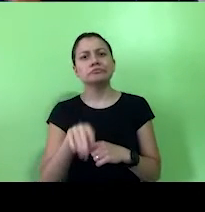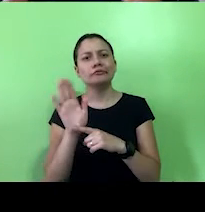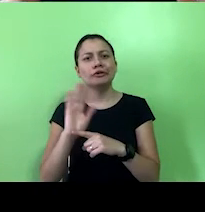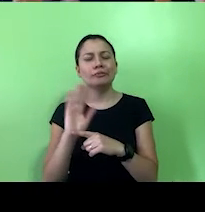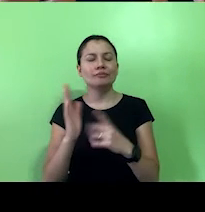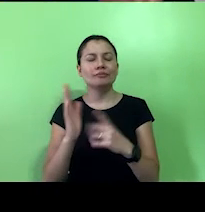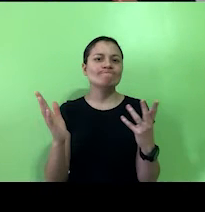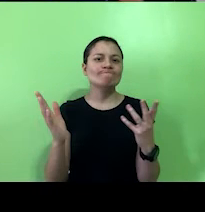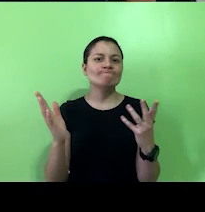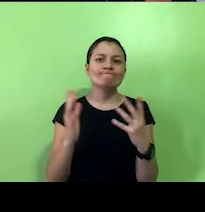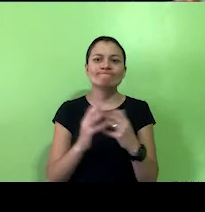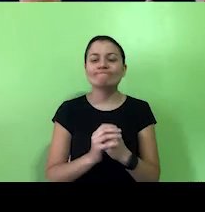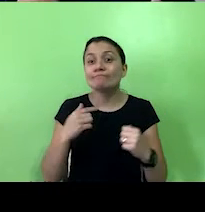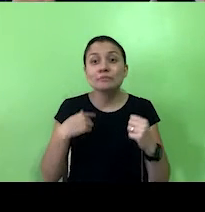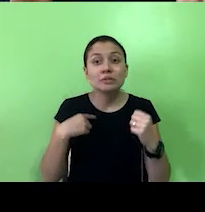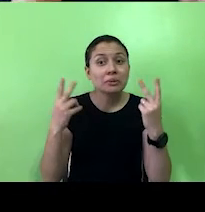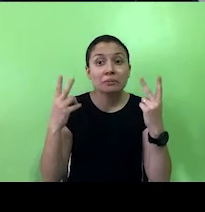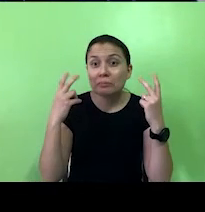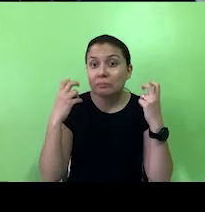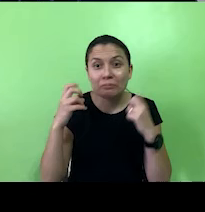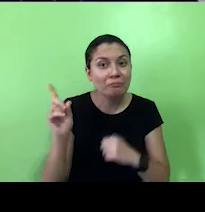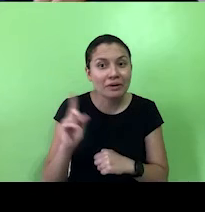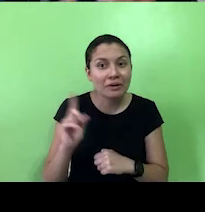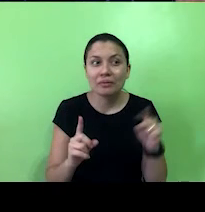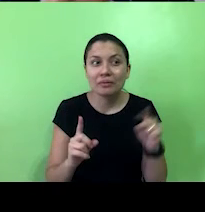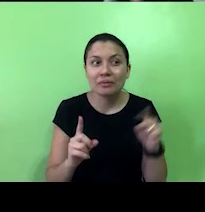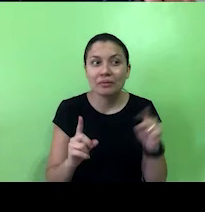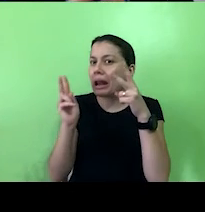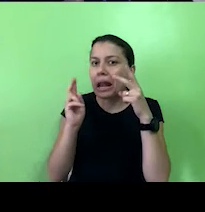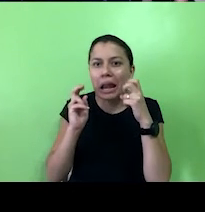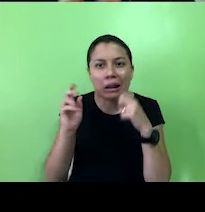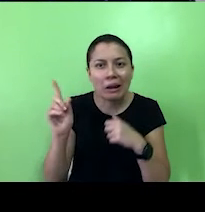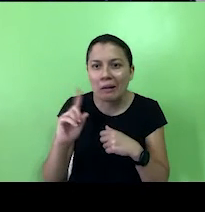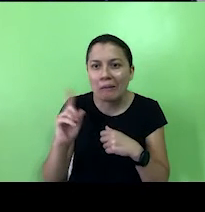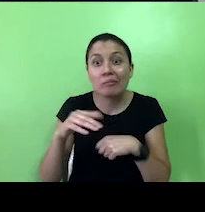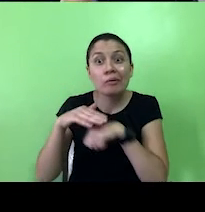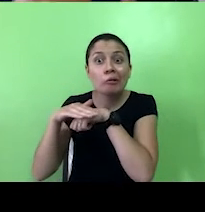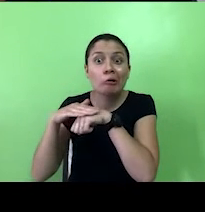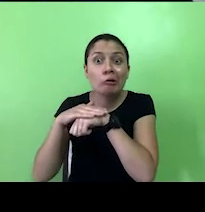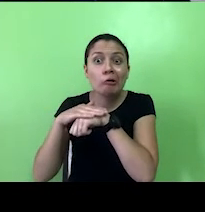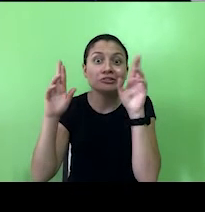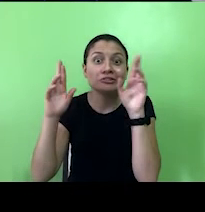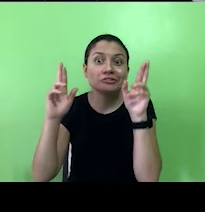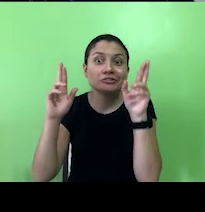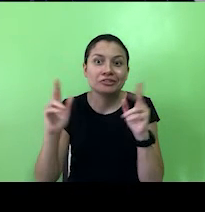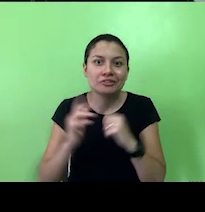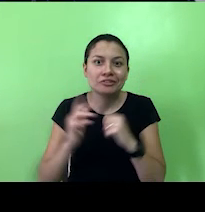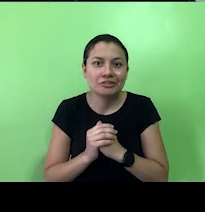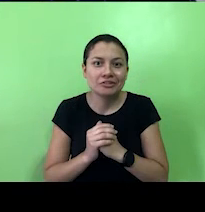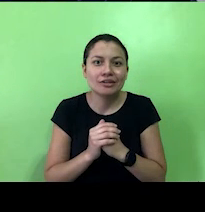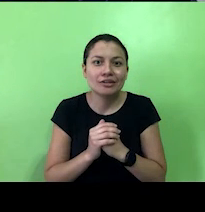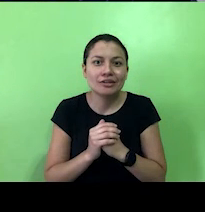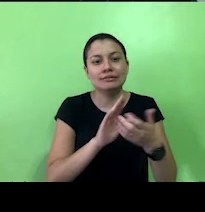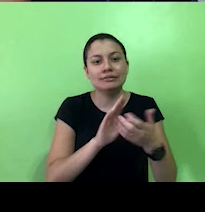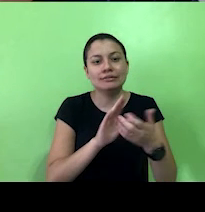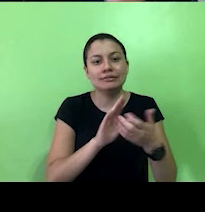E eu não percebi, ele também não percebeu que nós estávamos falando sobre coisas diferentes. Foi preciso o intérprete ter